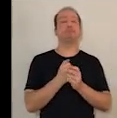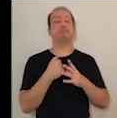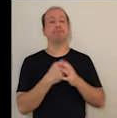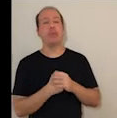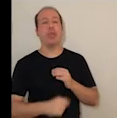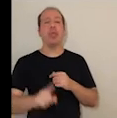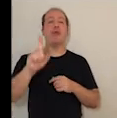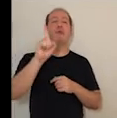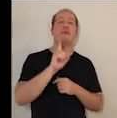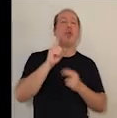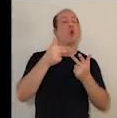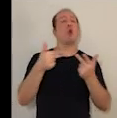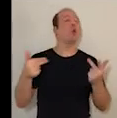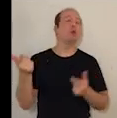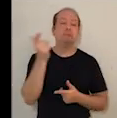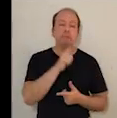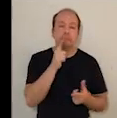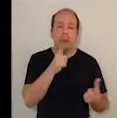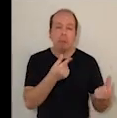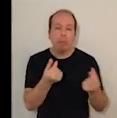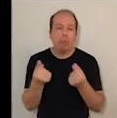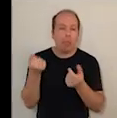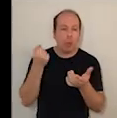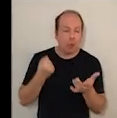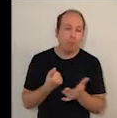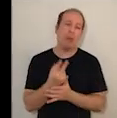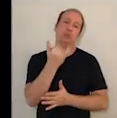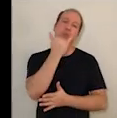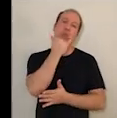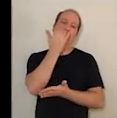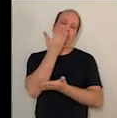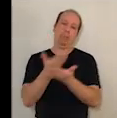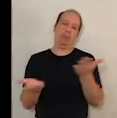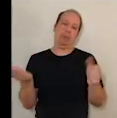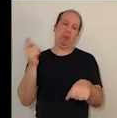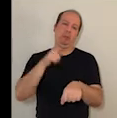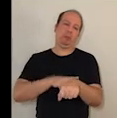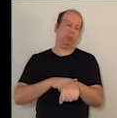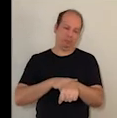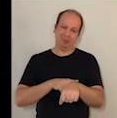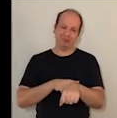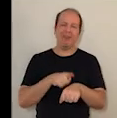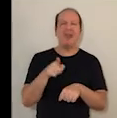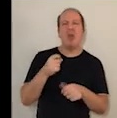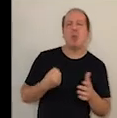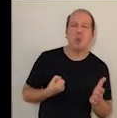Ah, se veio atrás de coisas para regatear e comprar, está perdendo seu tempo. Não preciso comprar o